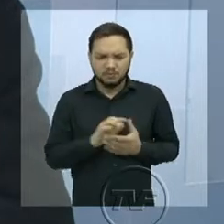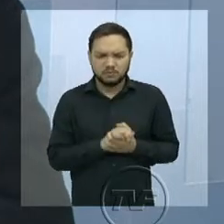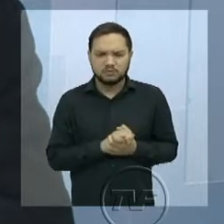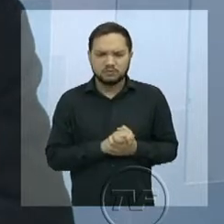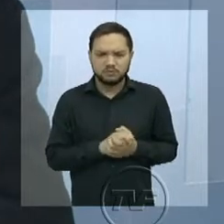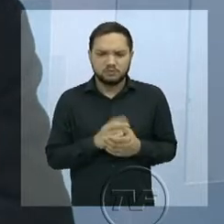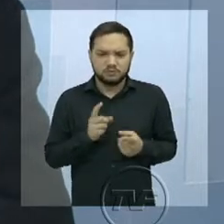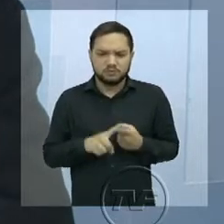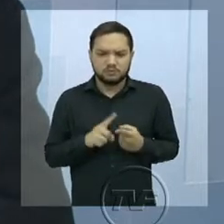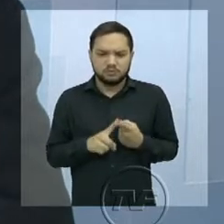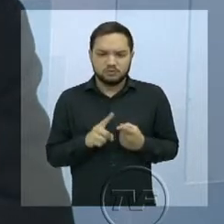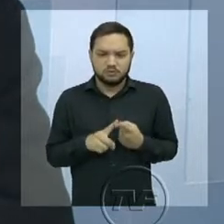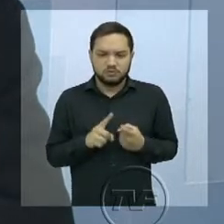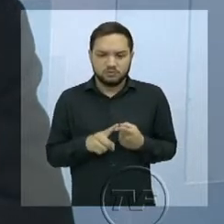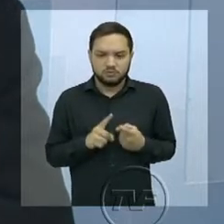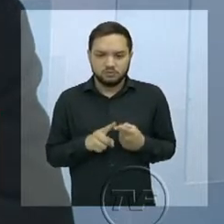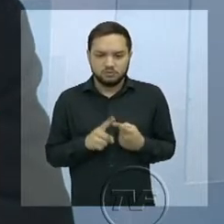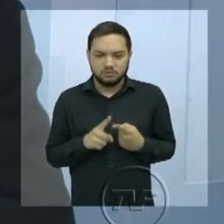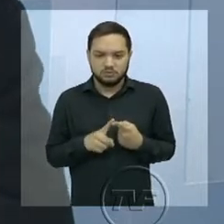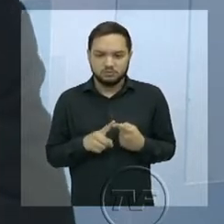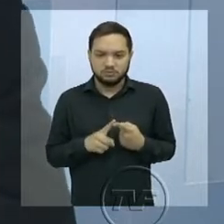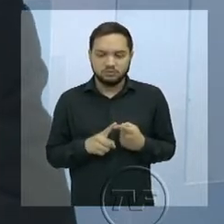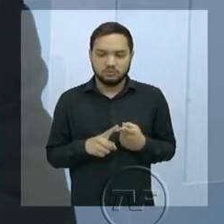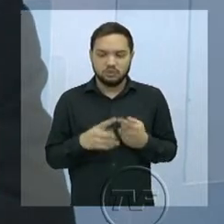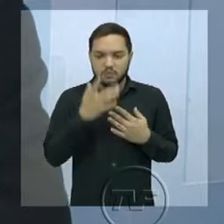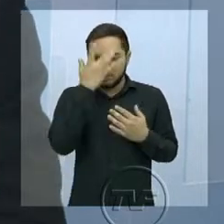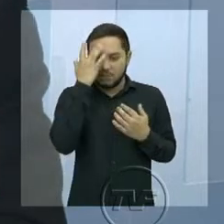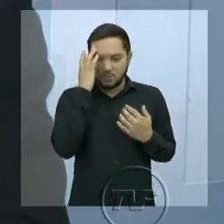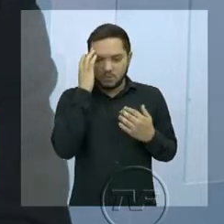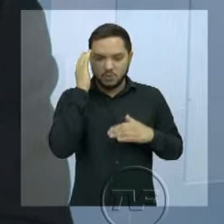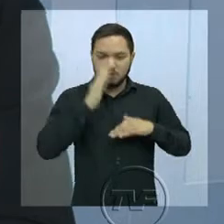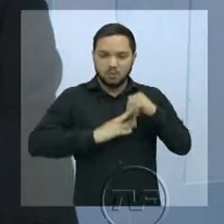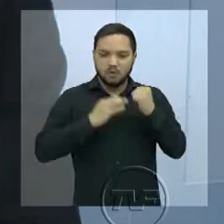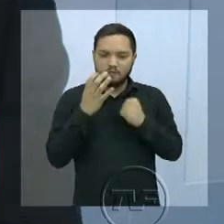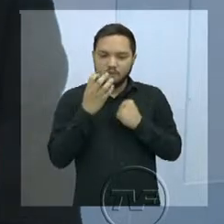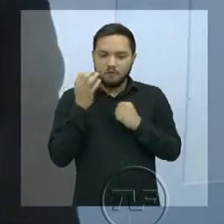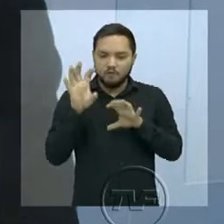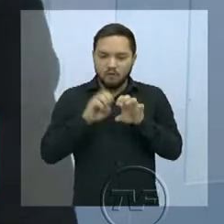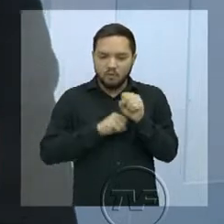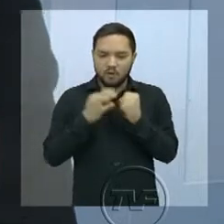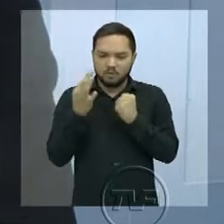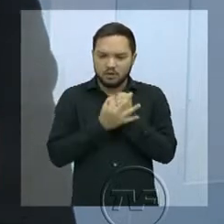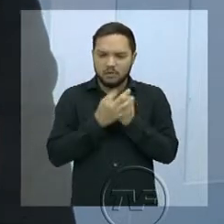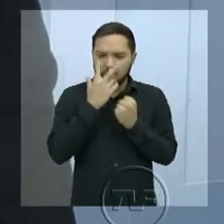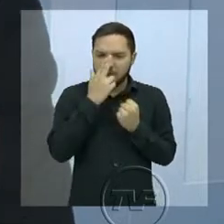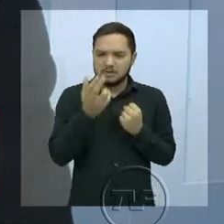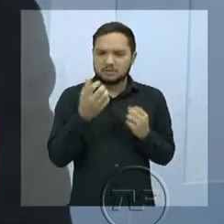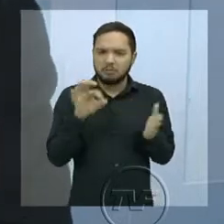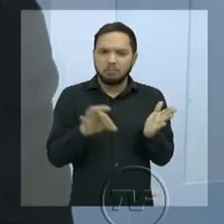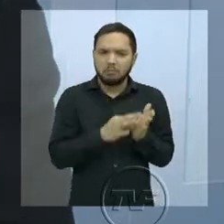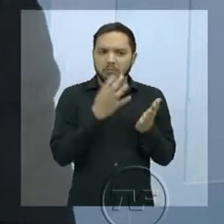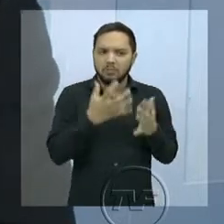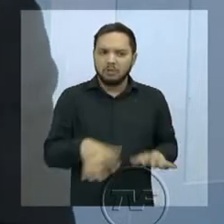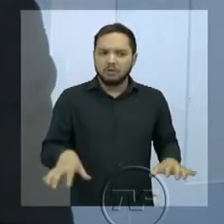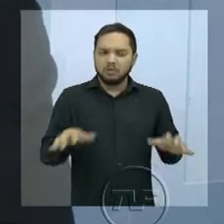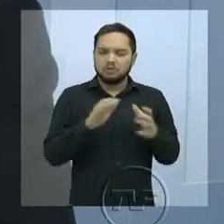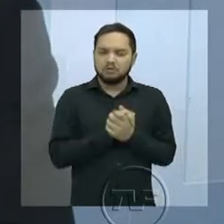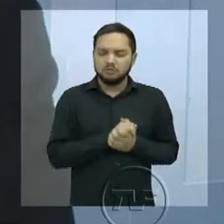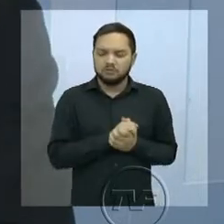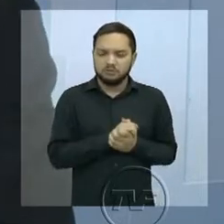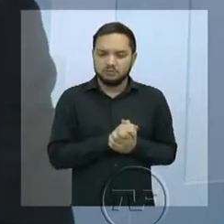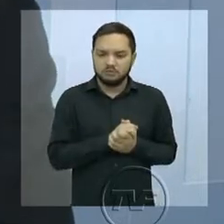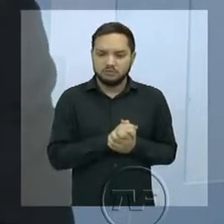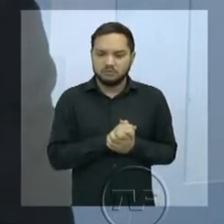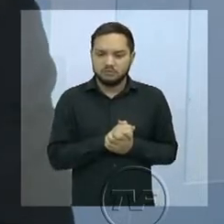a dispensa da mão de obra capacitada é impressionante. Paulo, eu vou lhe dizer uma coisa. Uma das coisas que mais me assusta quando eu ando